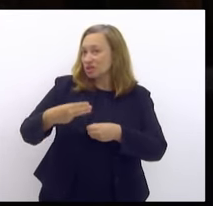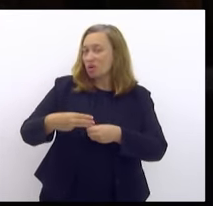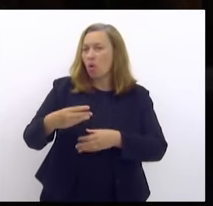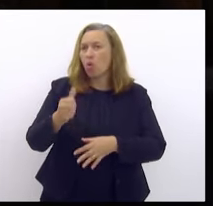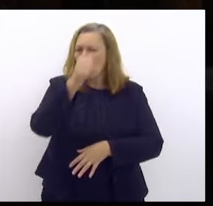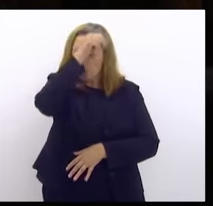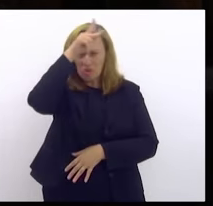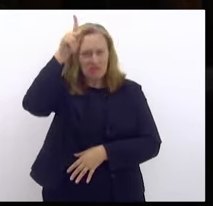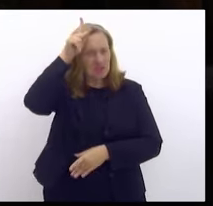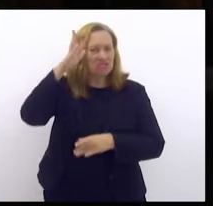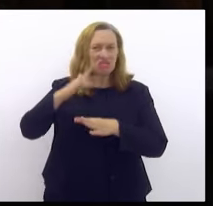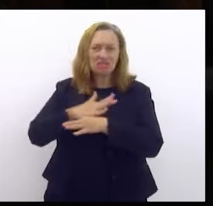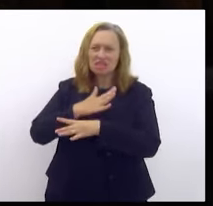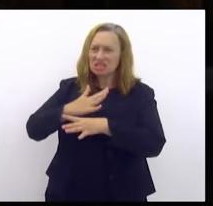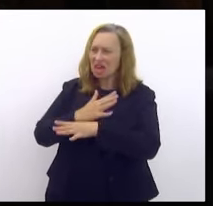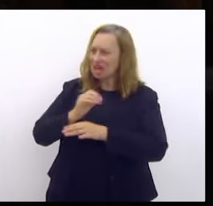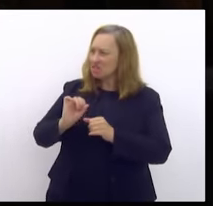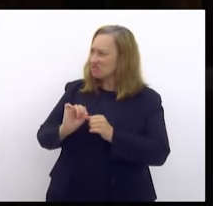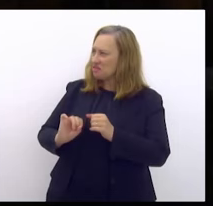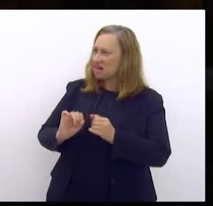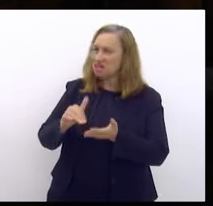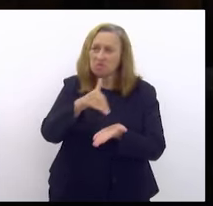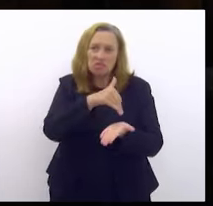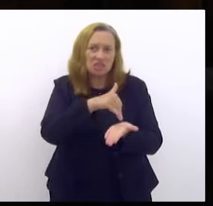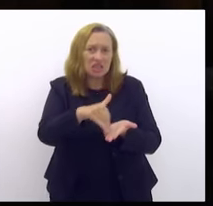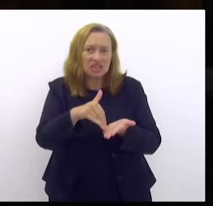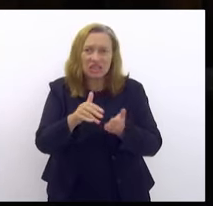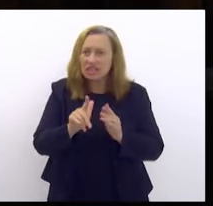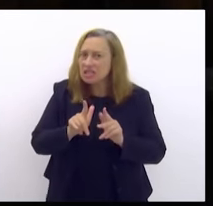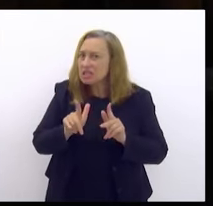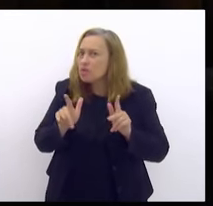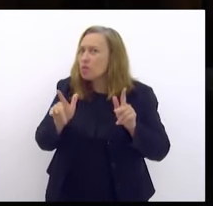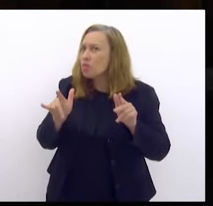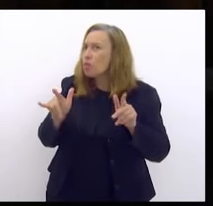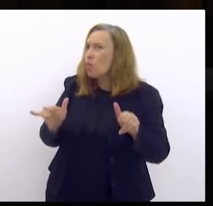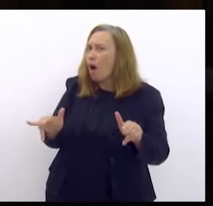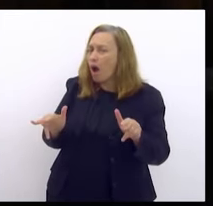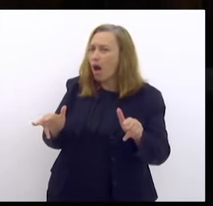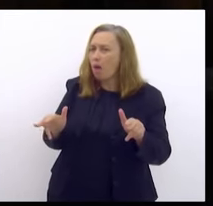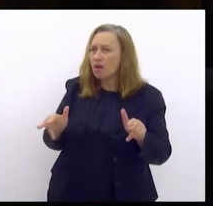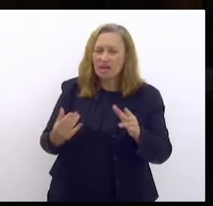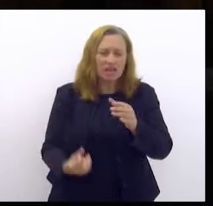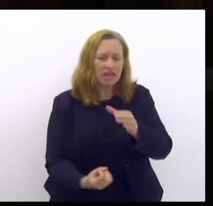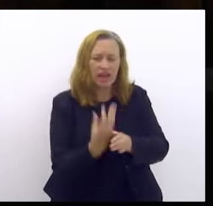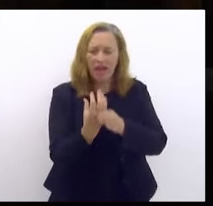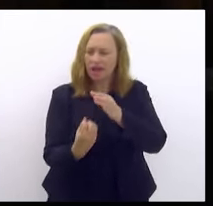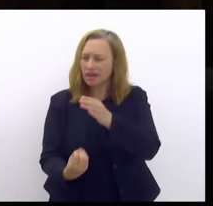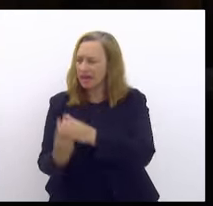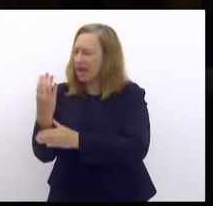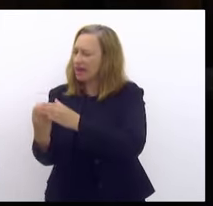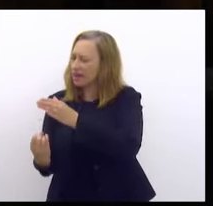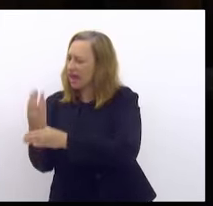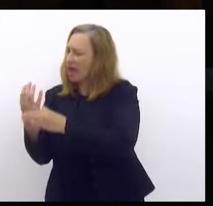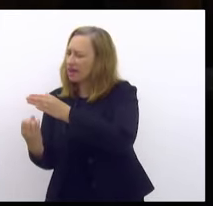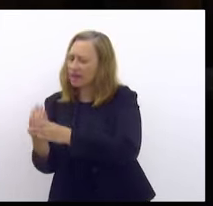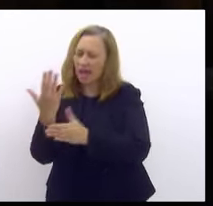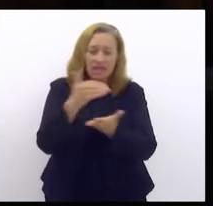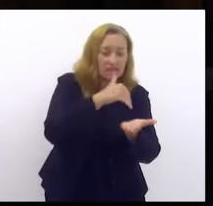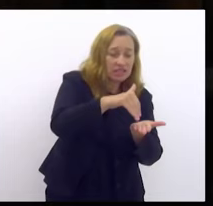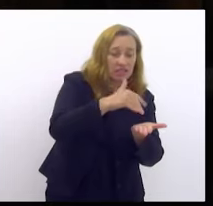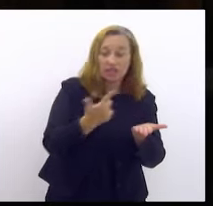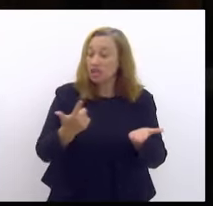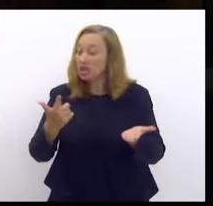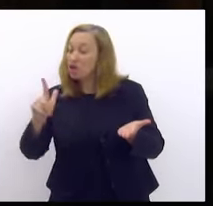feito isso com secretarias similares. É um tal de criar uma secretaria exatamente igual a